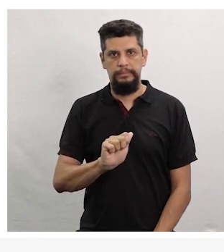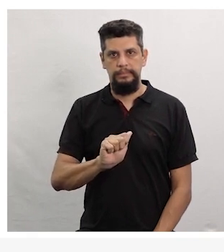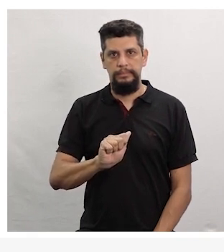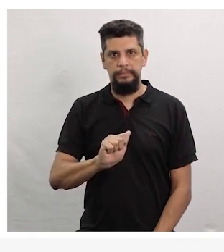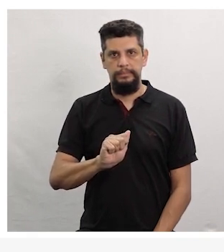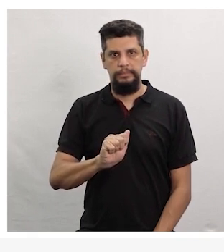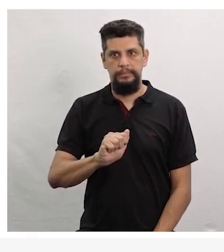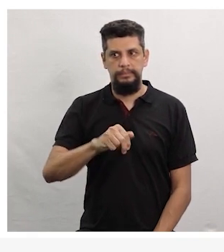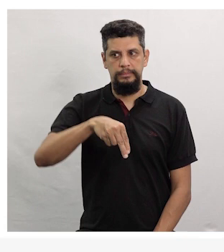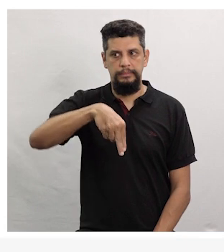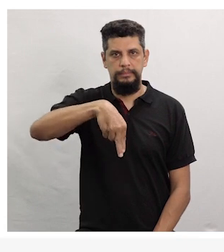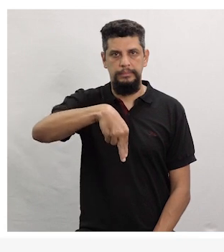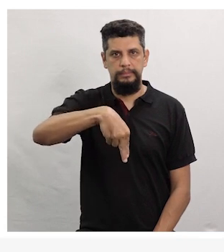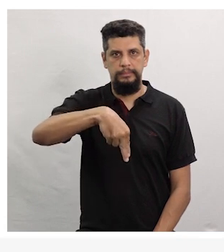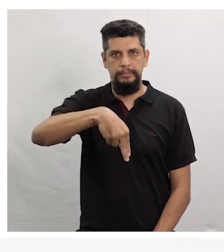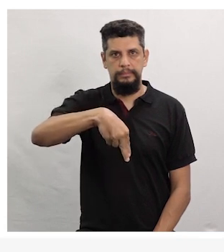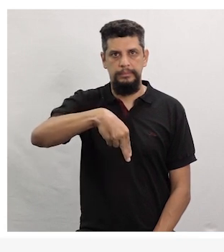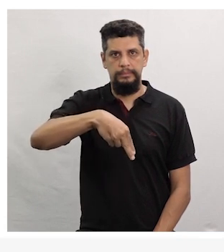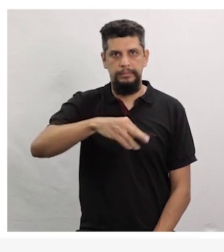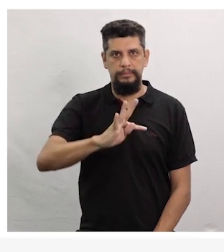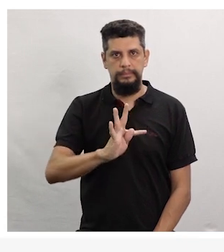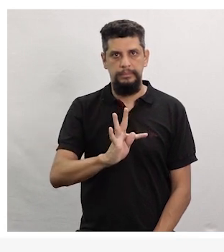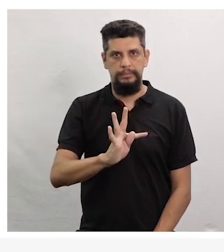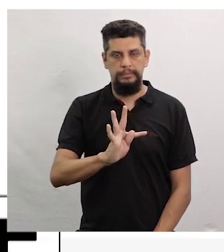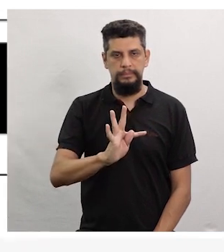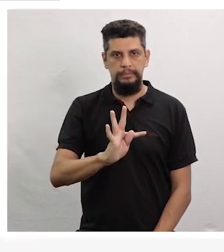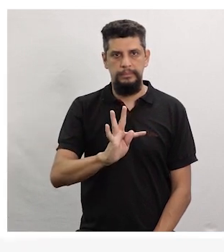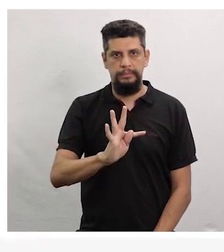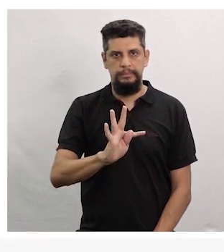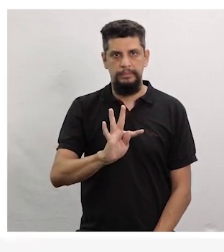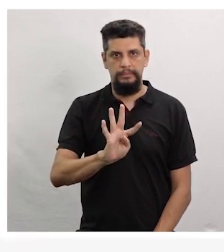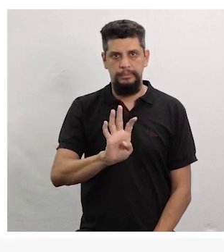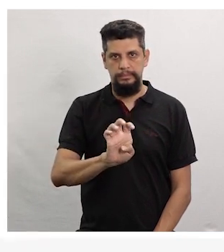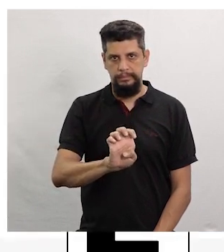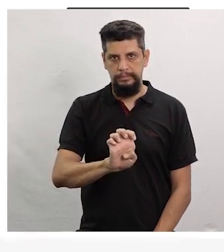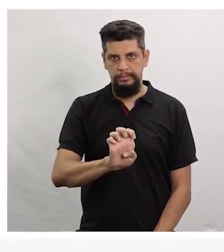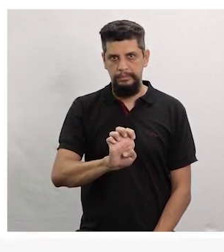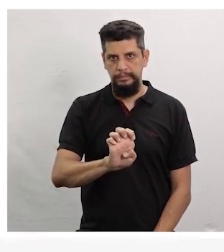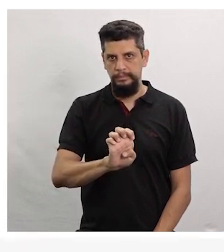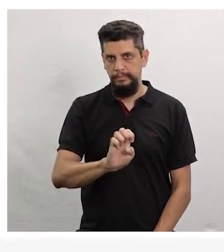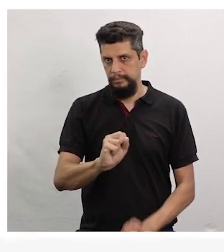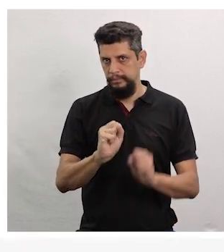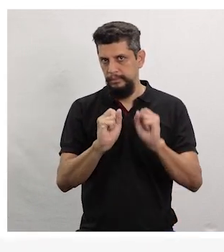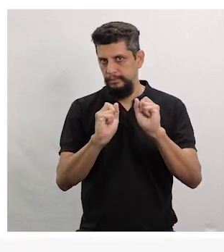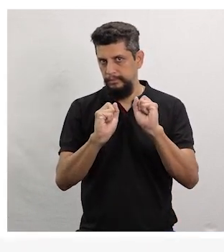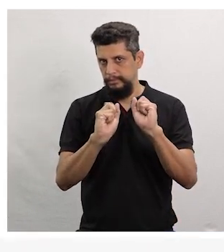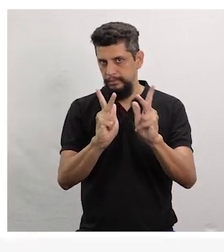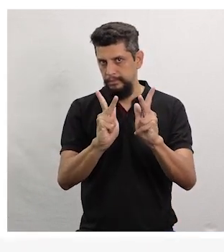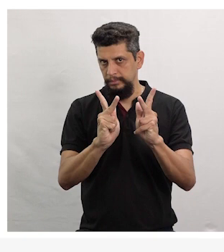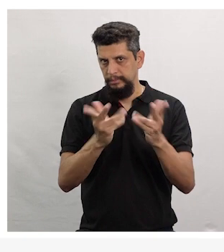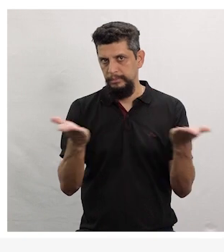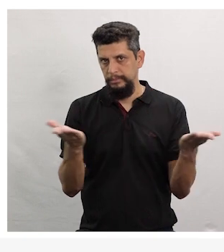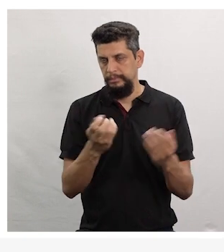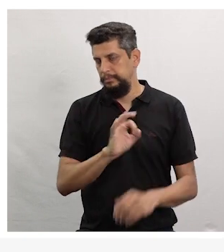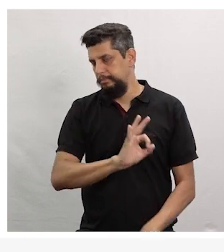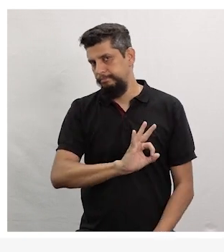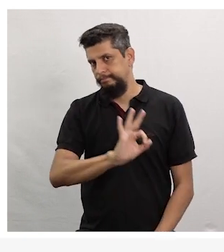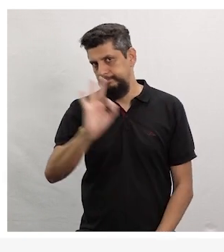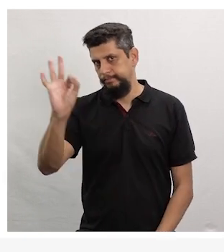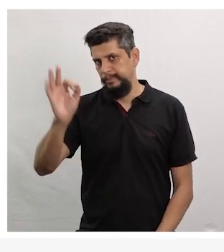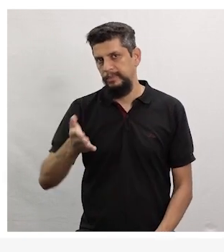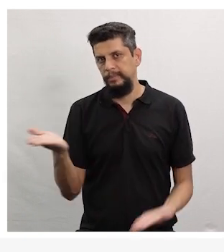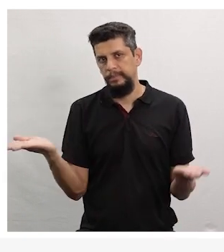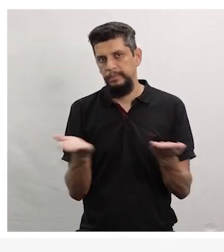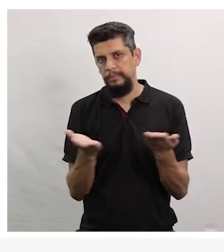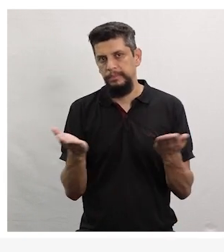d a n t e certo muito